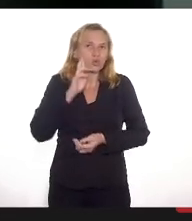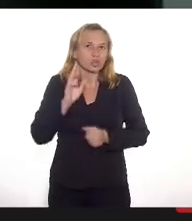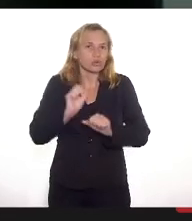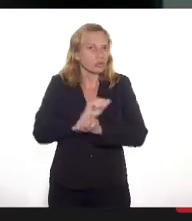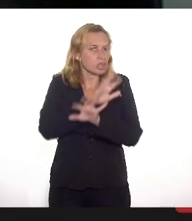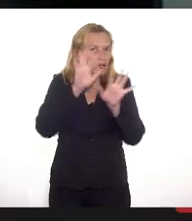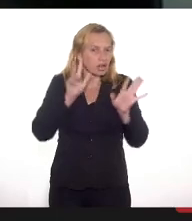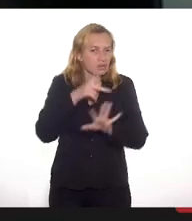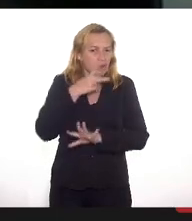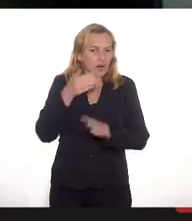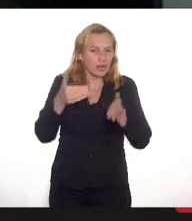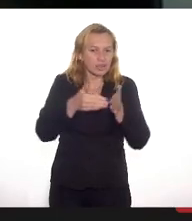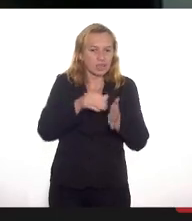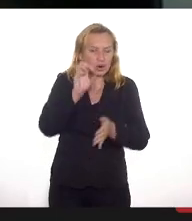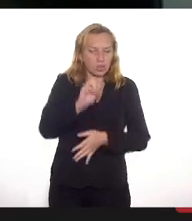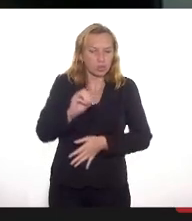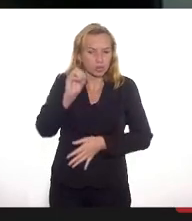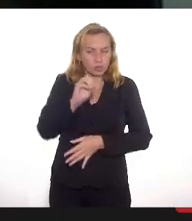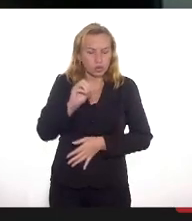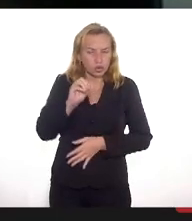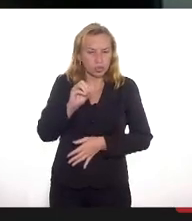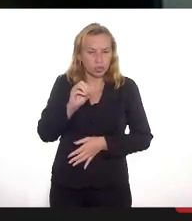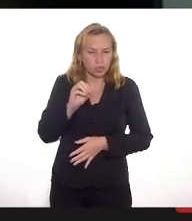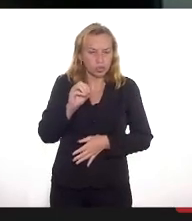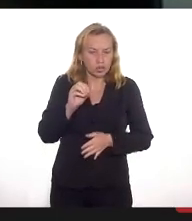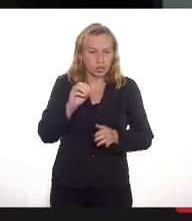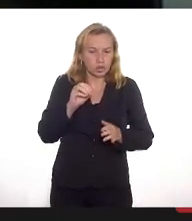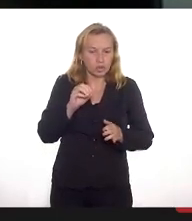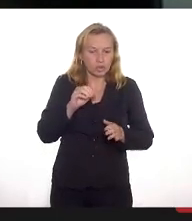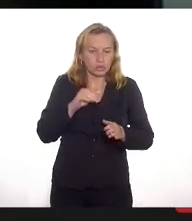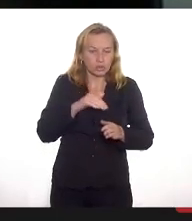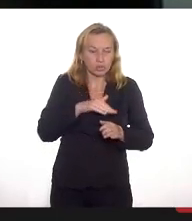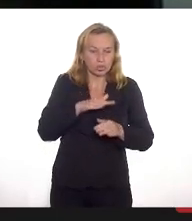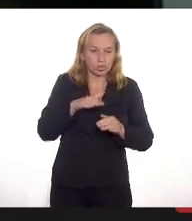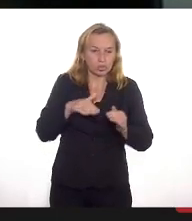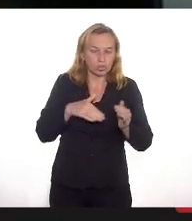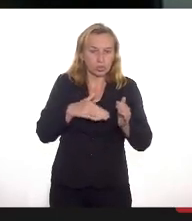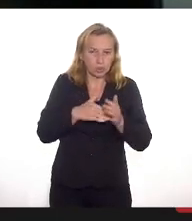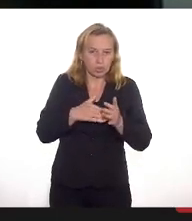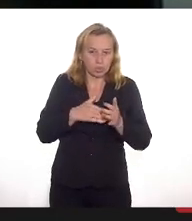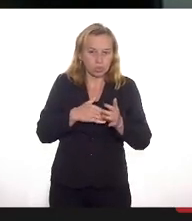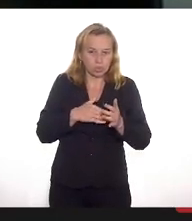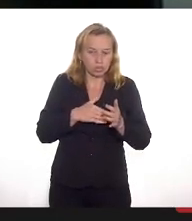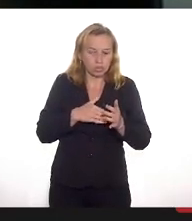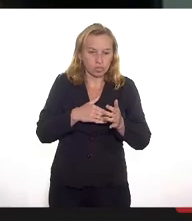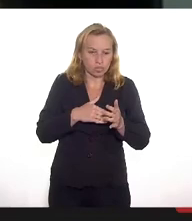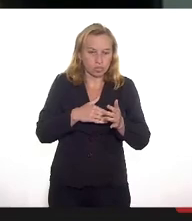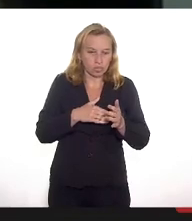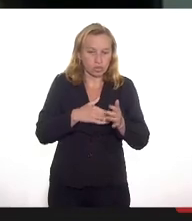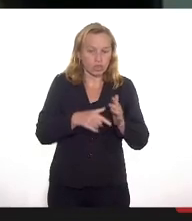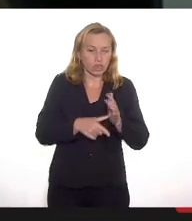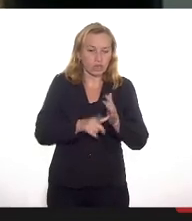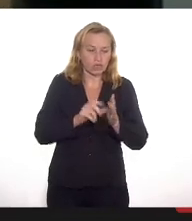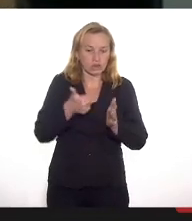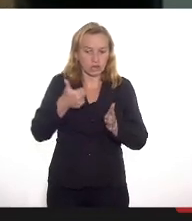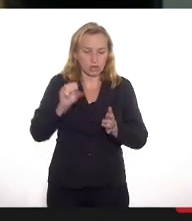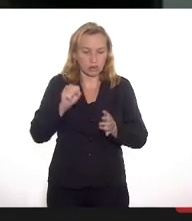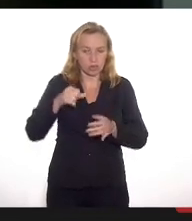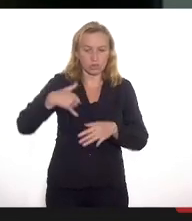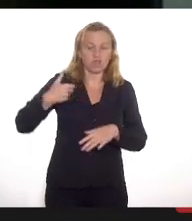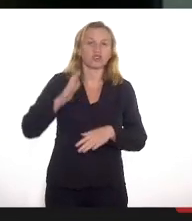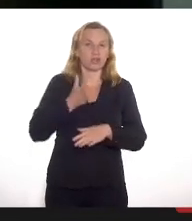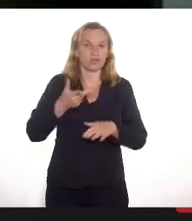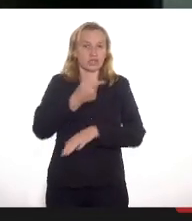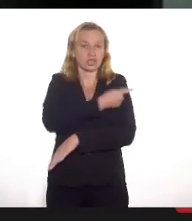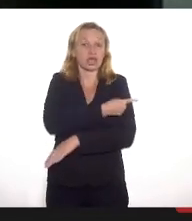deixou claro que até outubro os maiores de 18 anos estragam vacinados eu sei das dificuldades que a secretaria